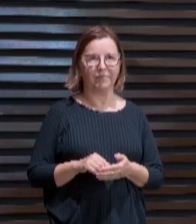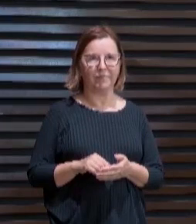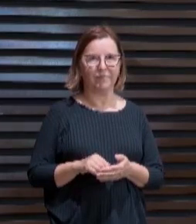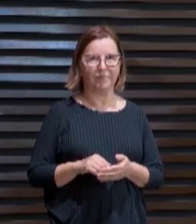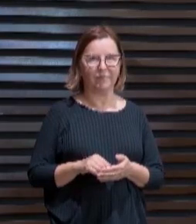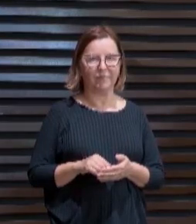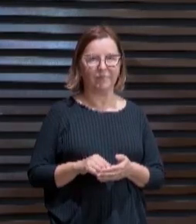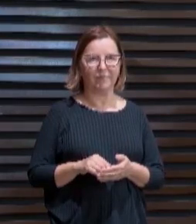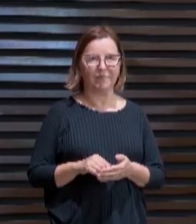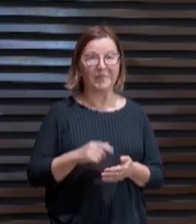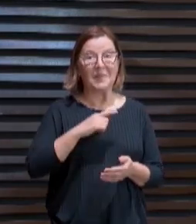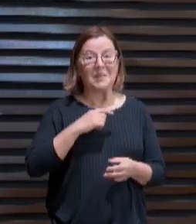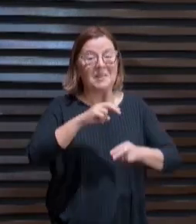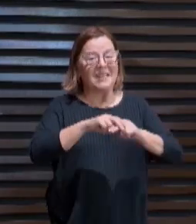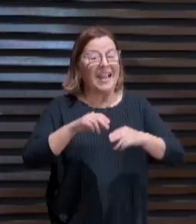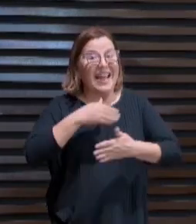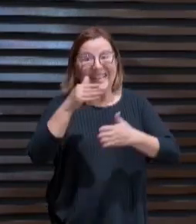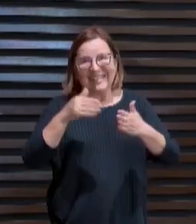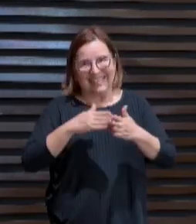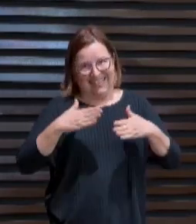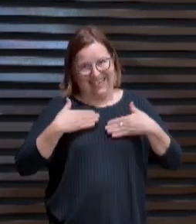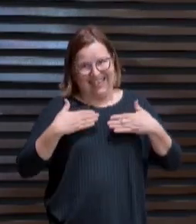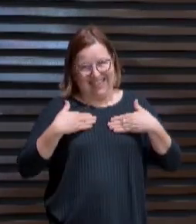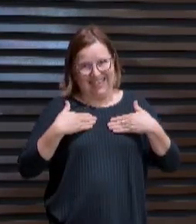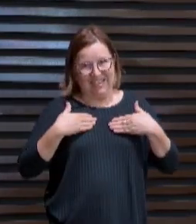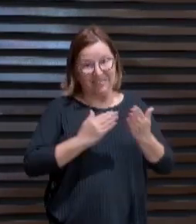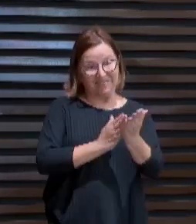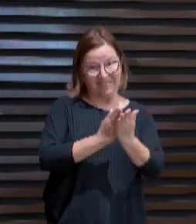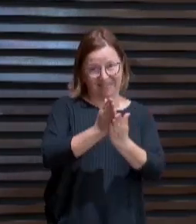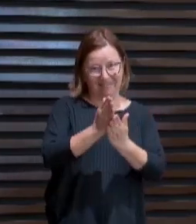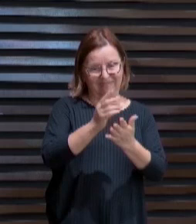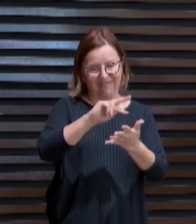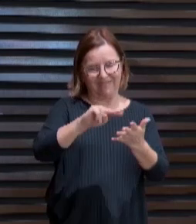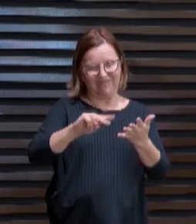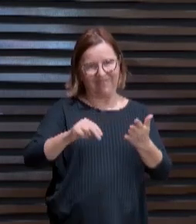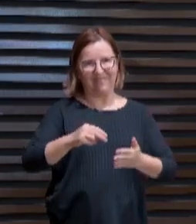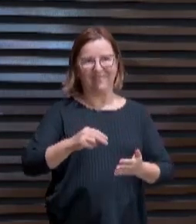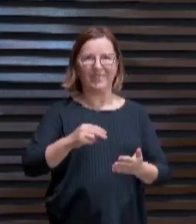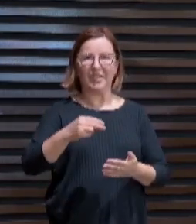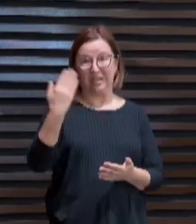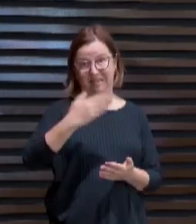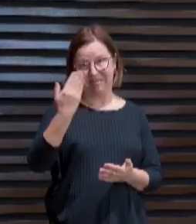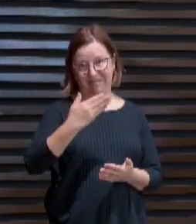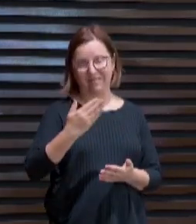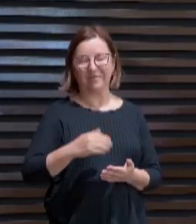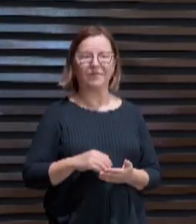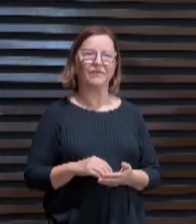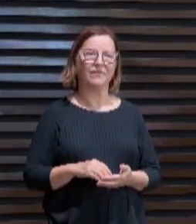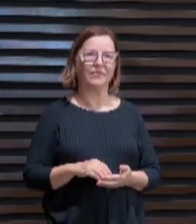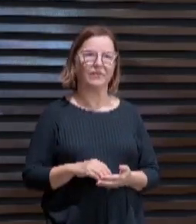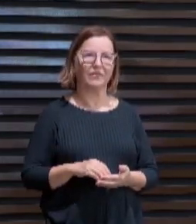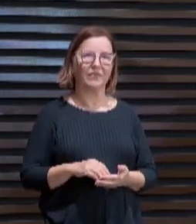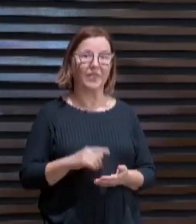Tende por motivo de toda alegria o passardes por várias provações. Tem uma tradução